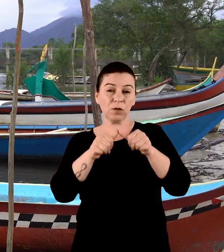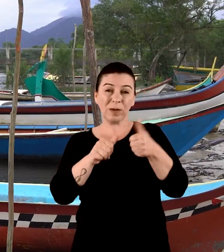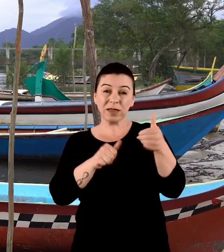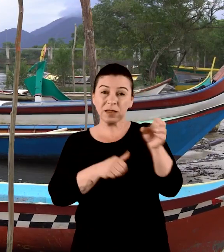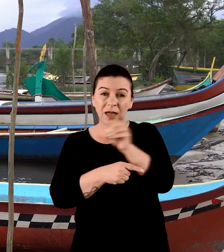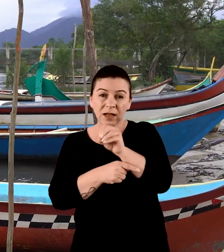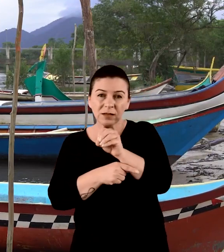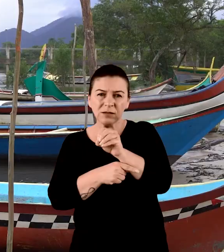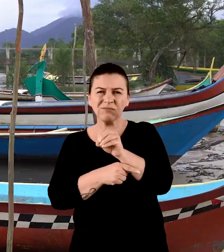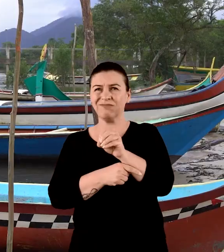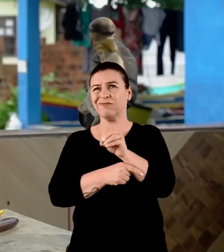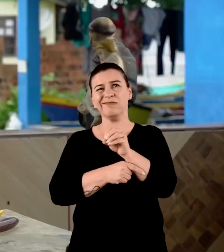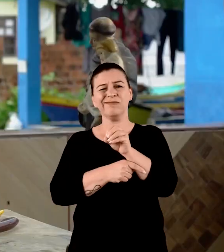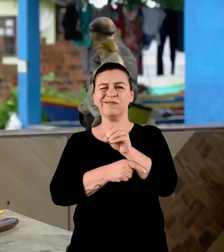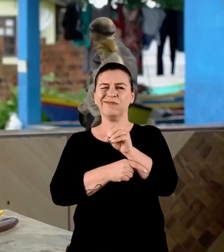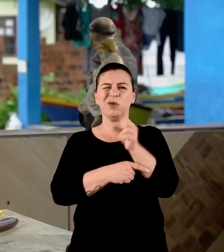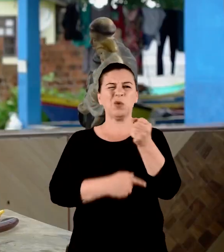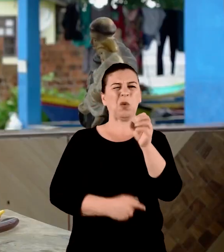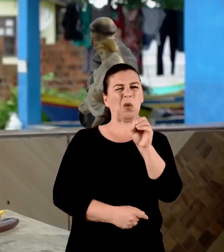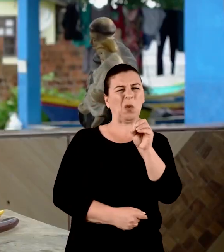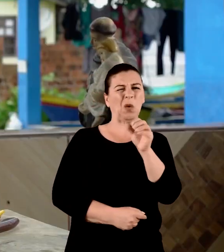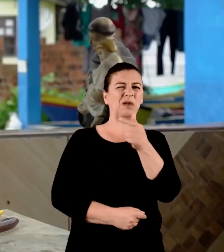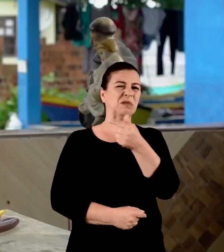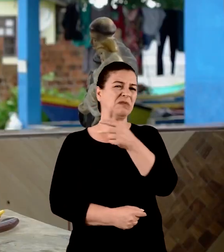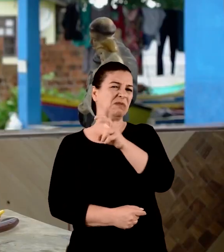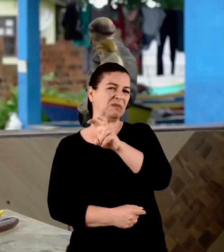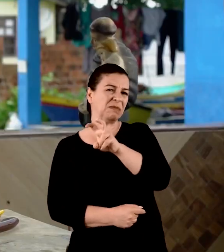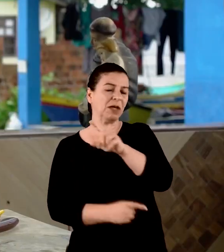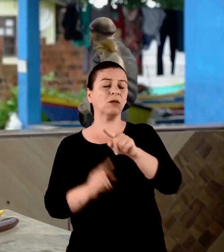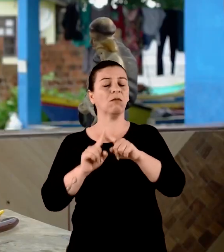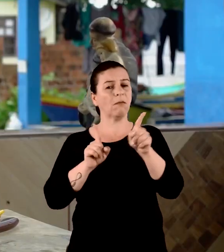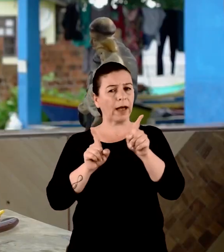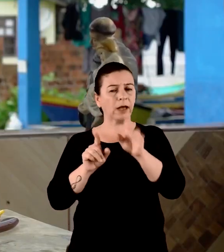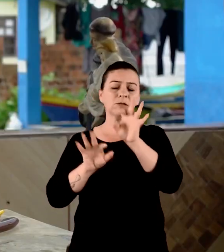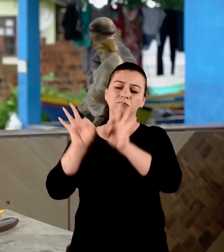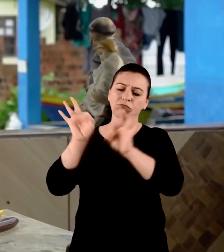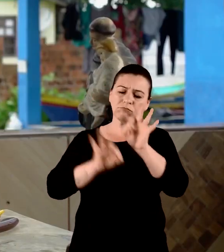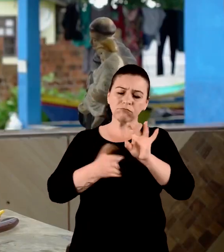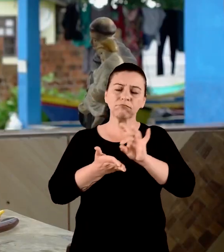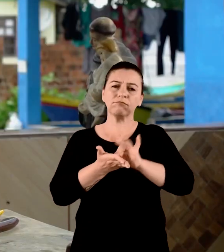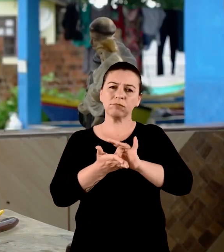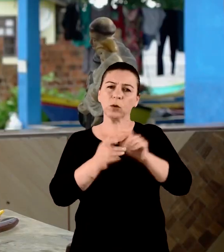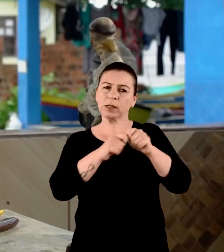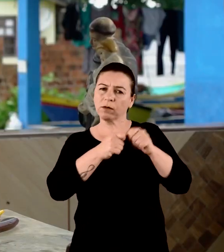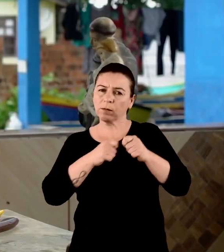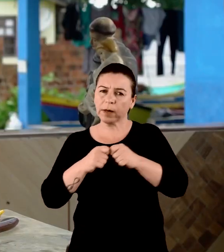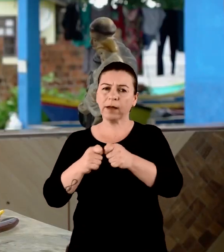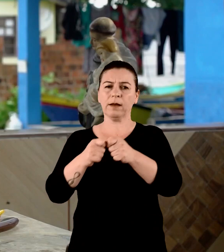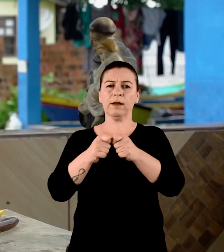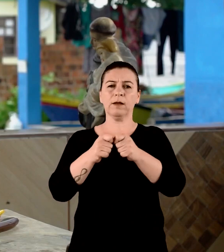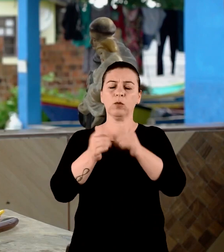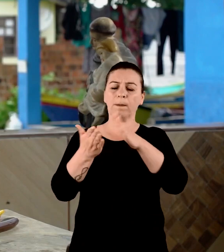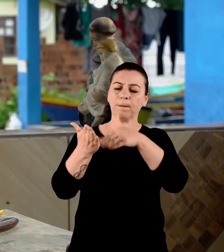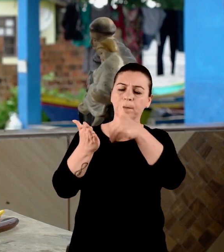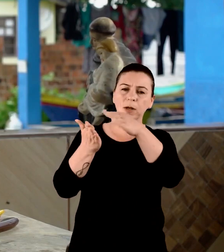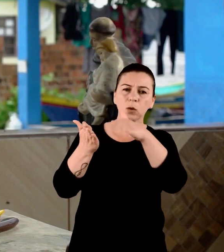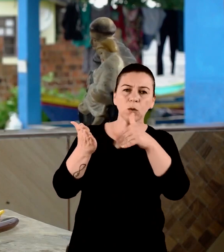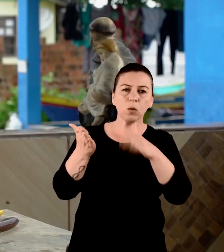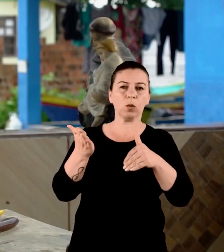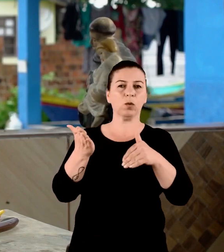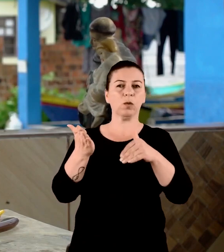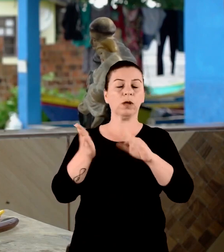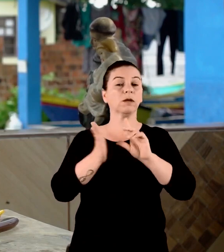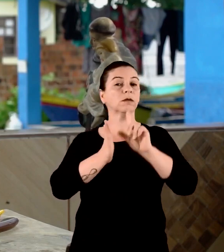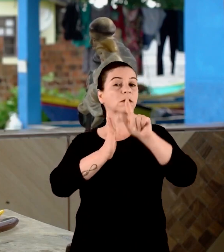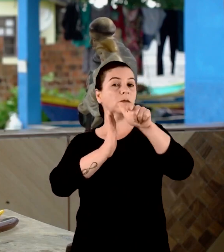Ficou nota 10? Não, ficou 8, 7, 7,5. Mas restaurei as partes quebradas, restaurei a